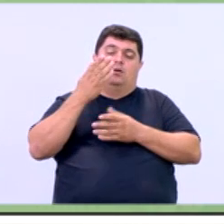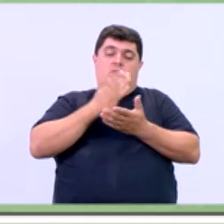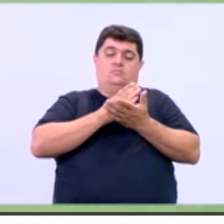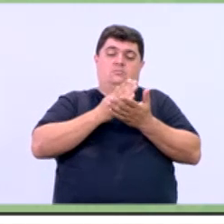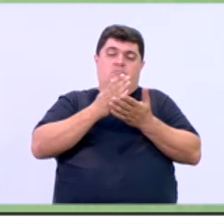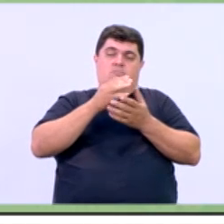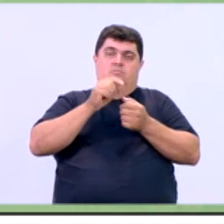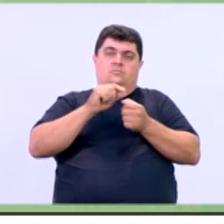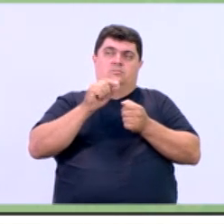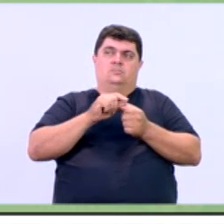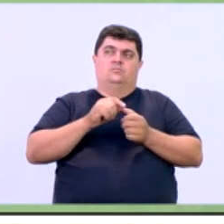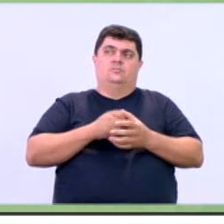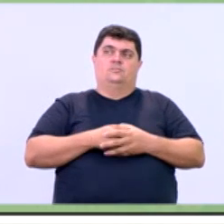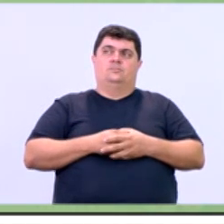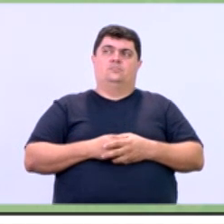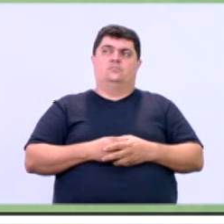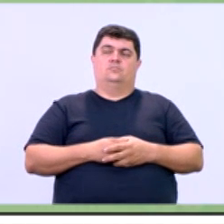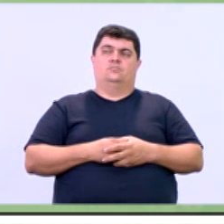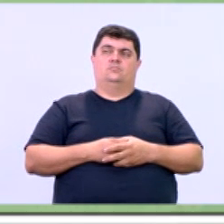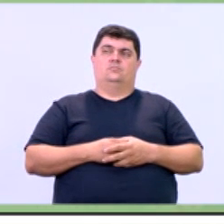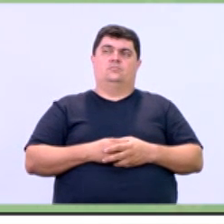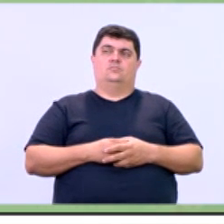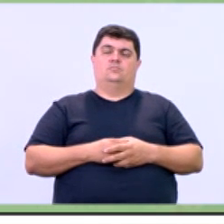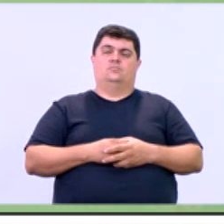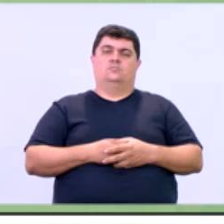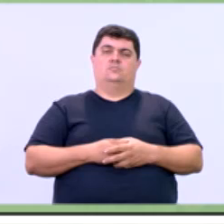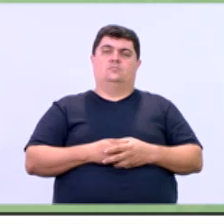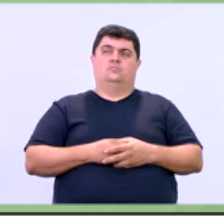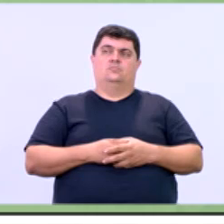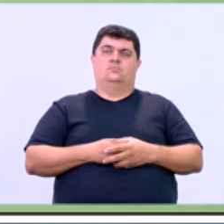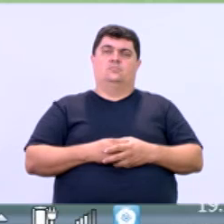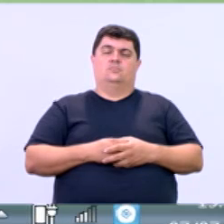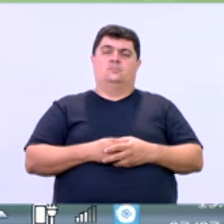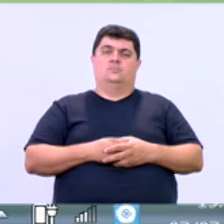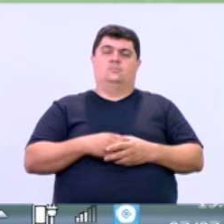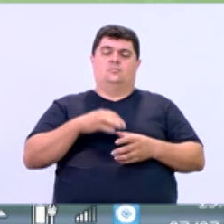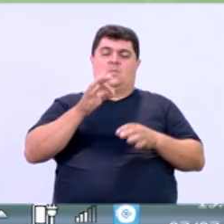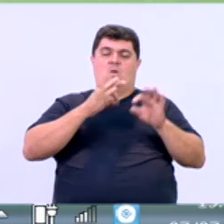de formulário, tá? No Notepad++.